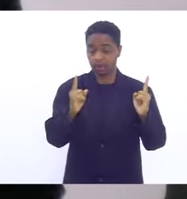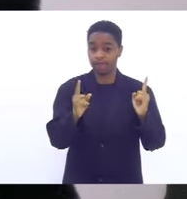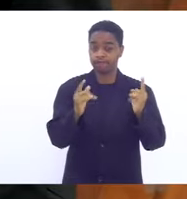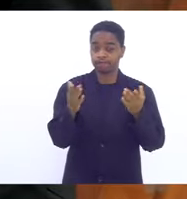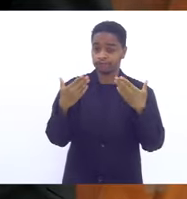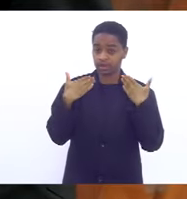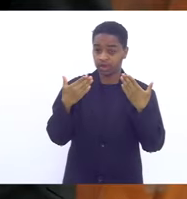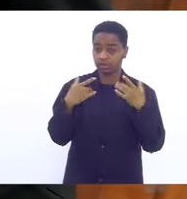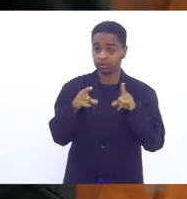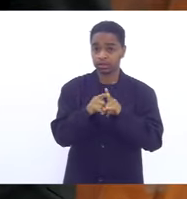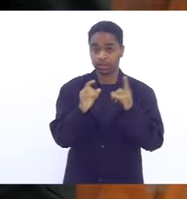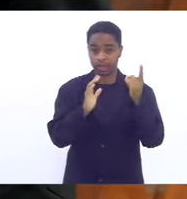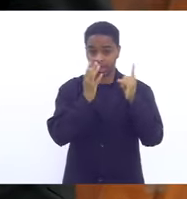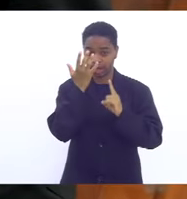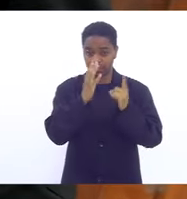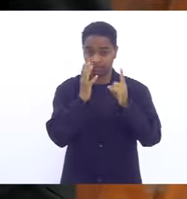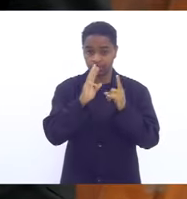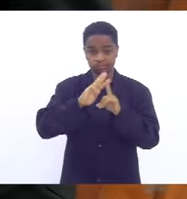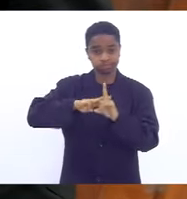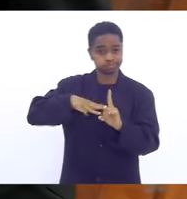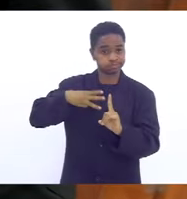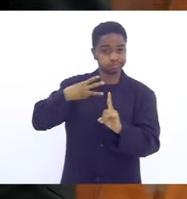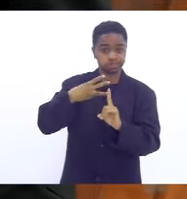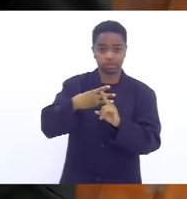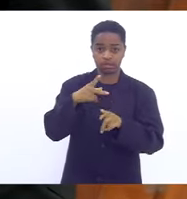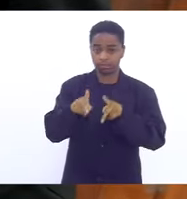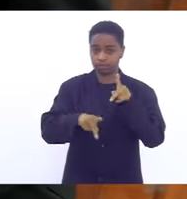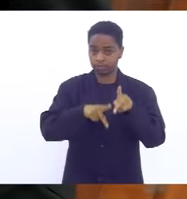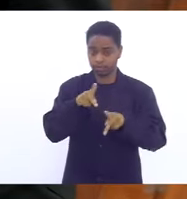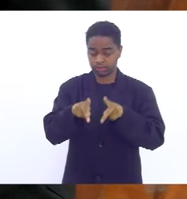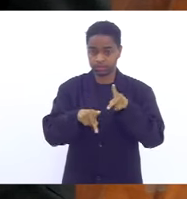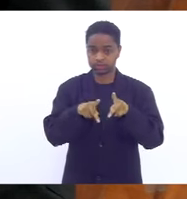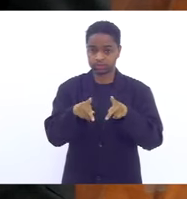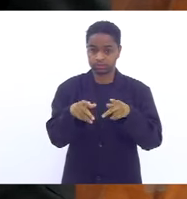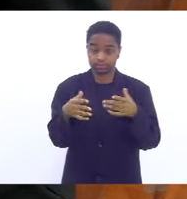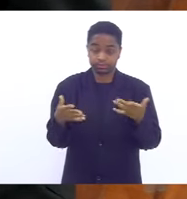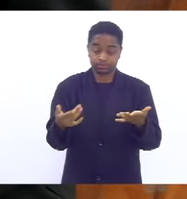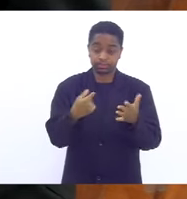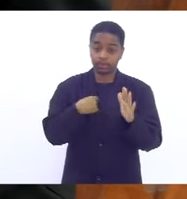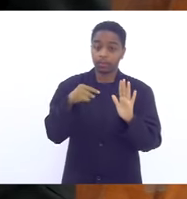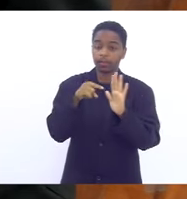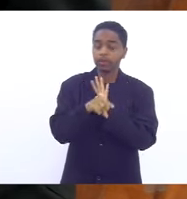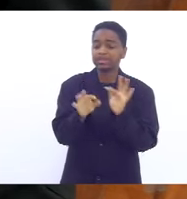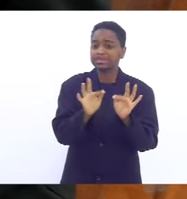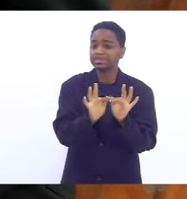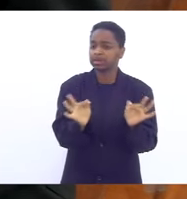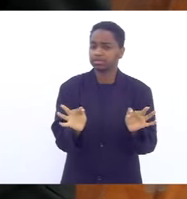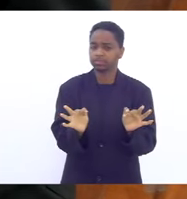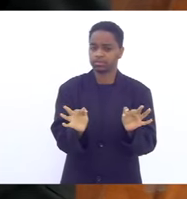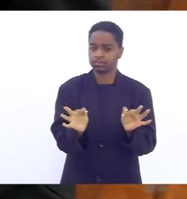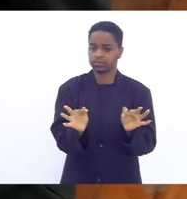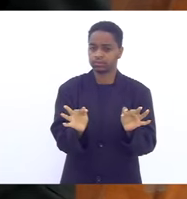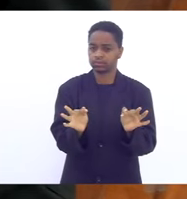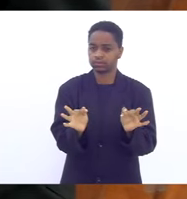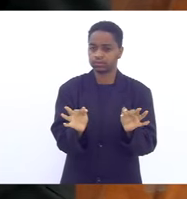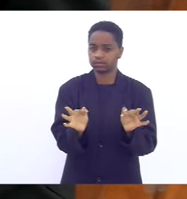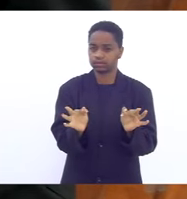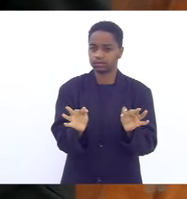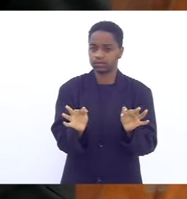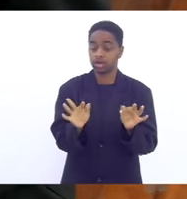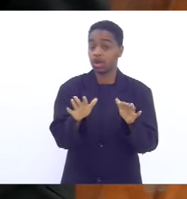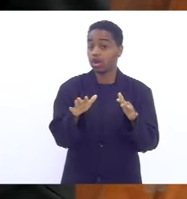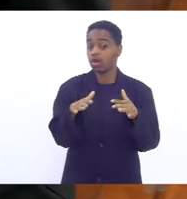carnaval, praticamente triplica a nossa população. E uma pergunta simples. Qual é